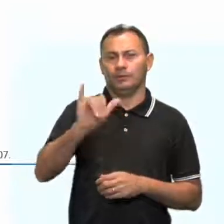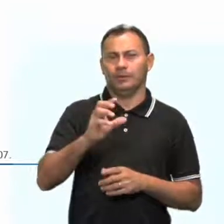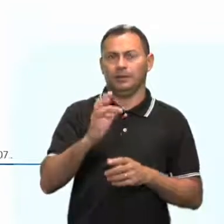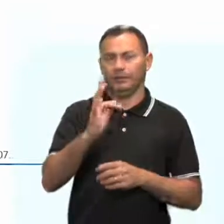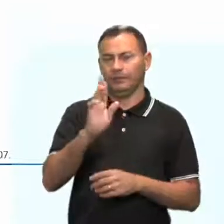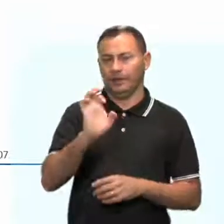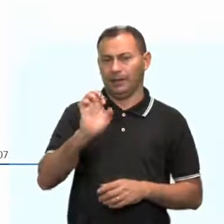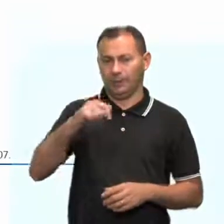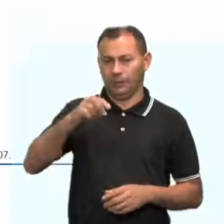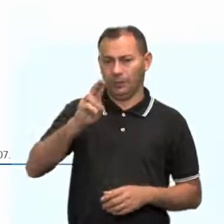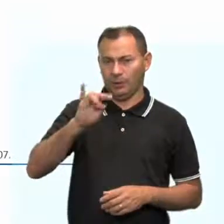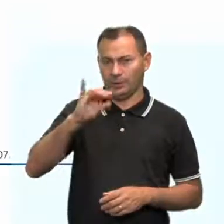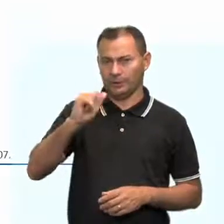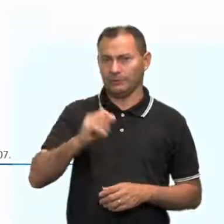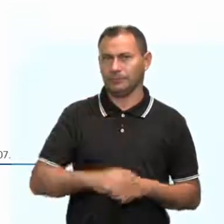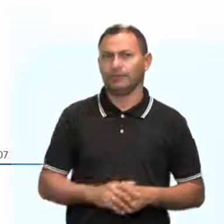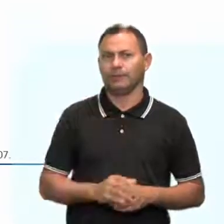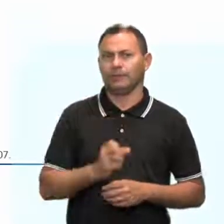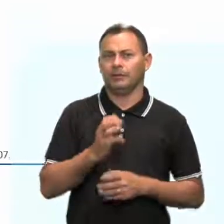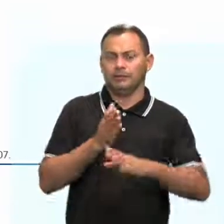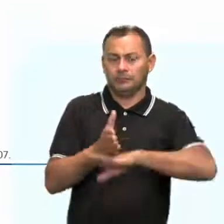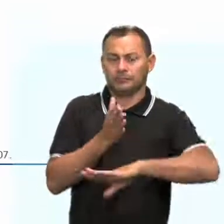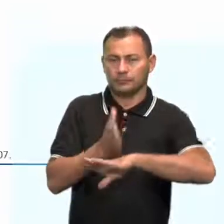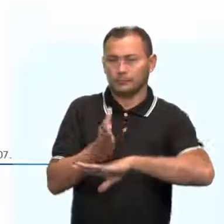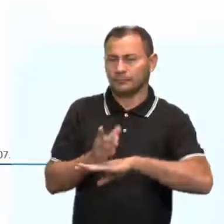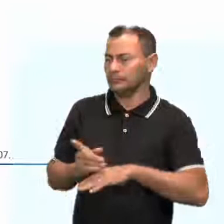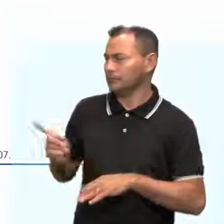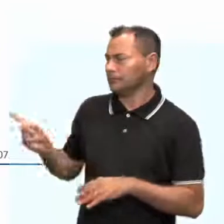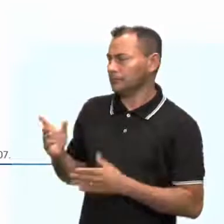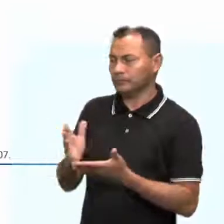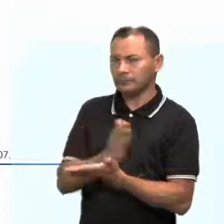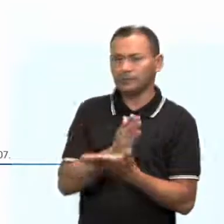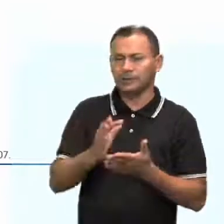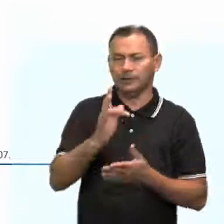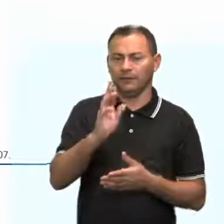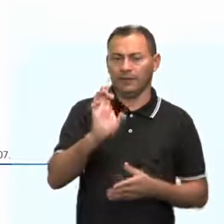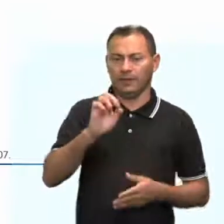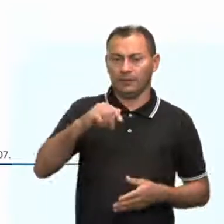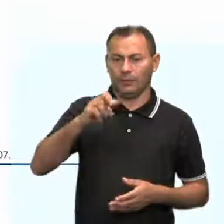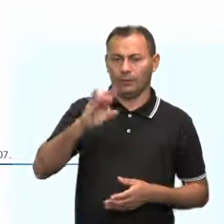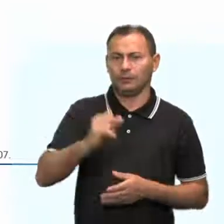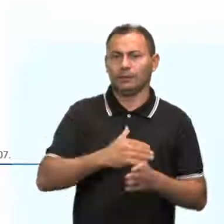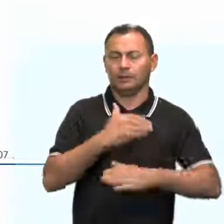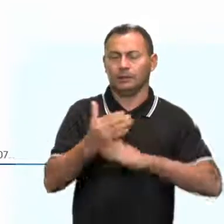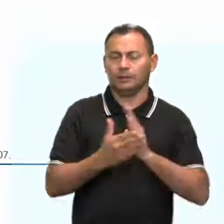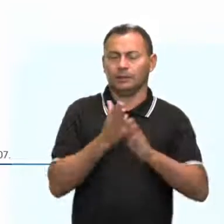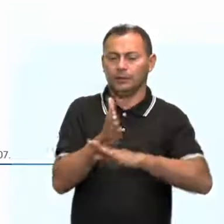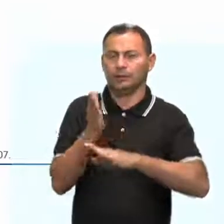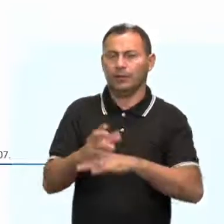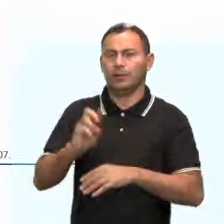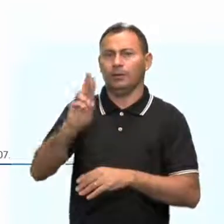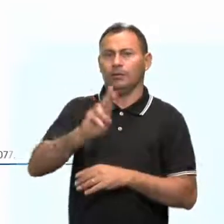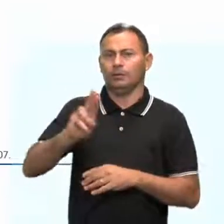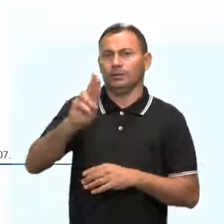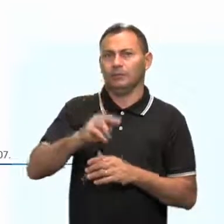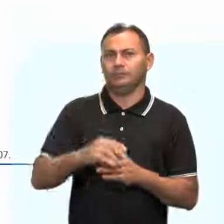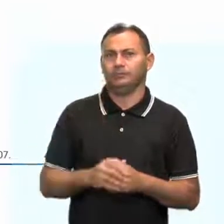frequência. Então, no acesso por divisão de frequência, todos os canais